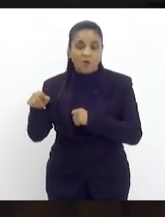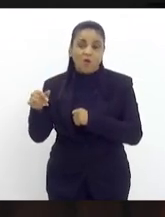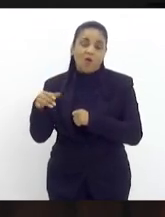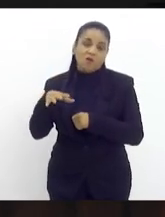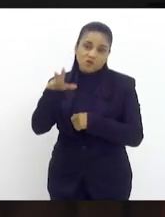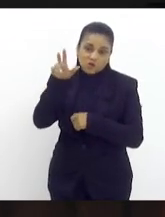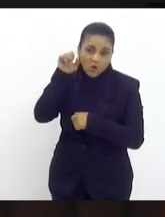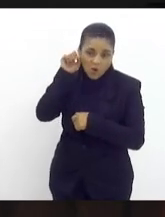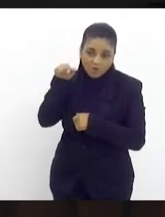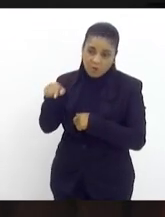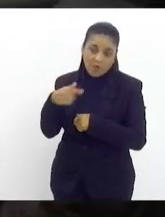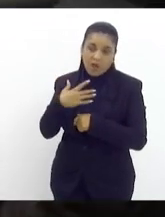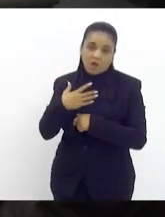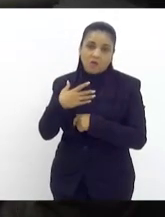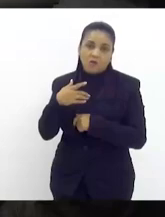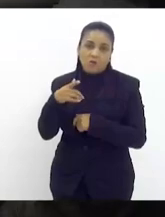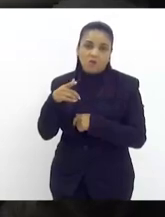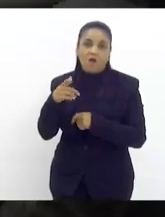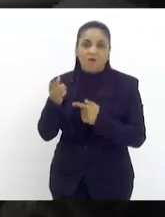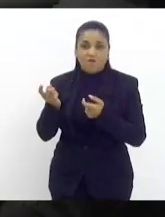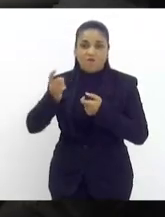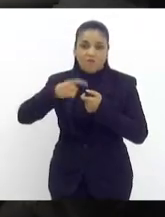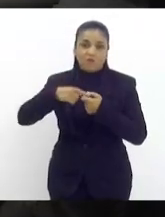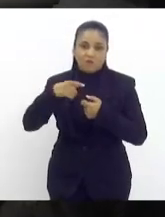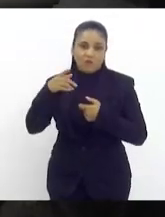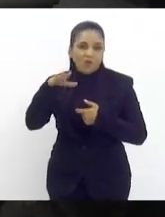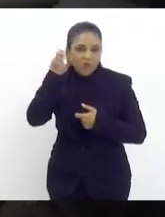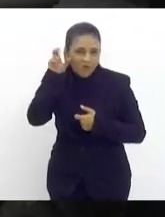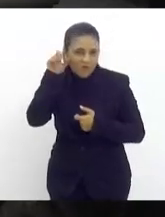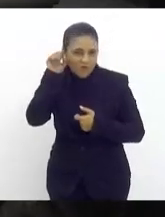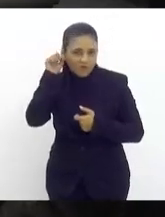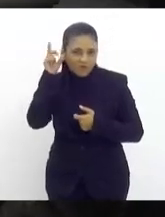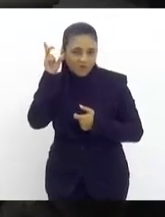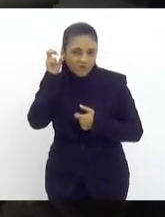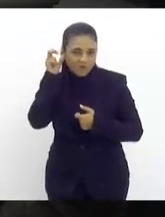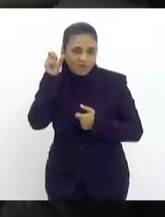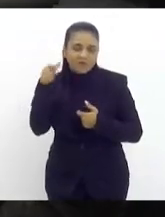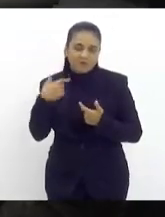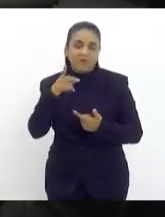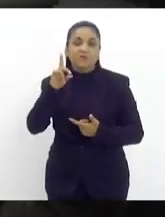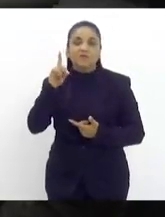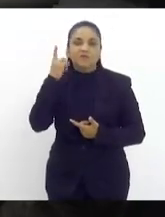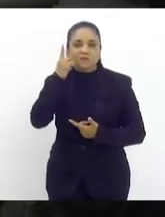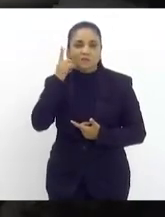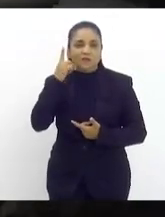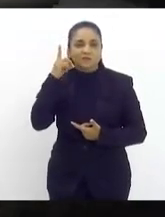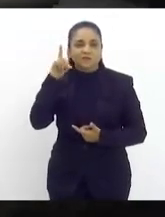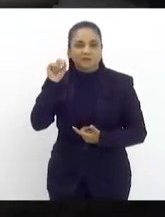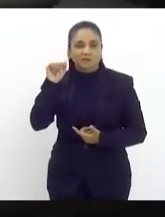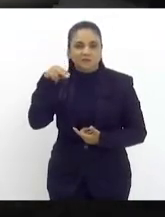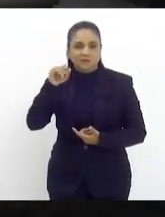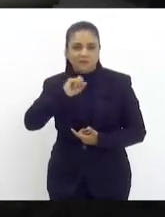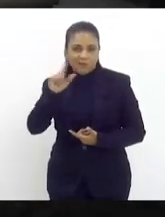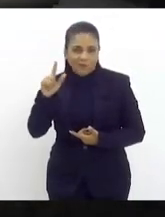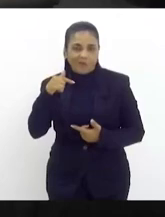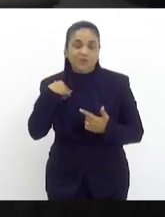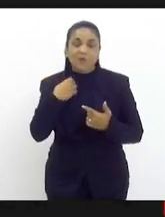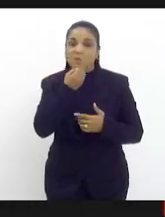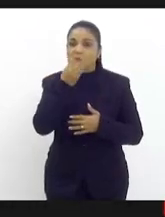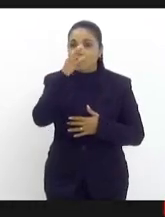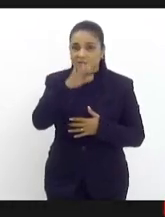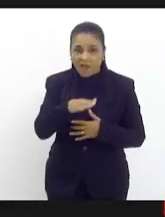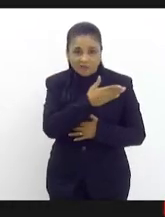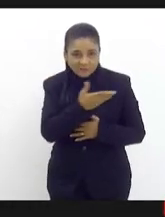Voltou. Senhor presidente, voltou. Deputado Daniel Librelon, então, por favor. Voltou agora. Presidente, boa tarde, senhores